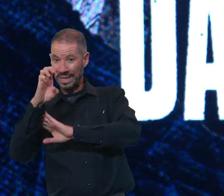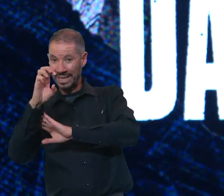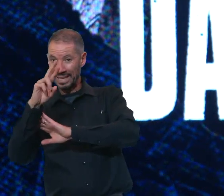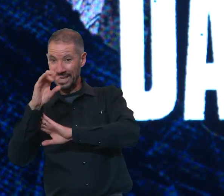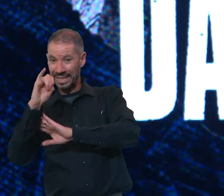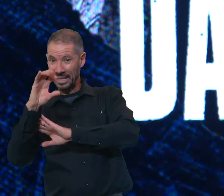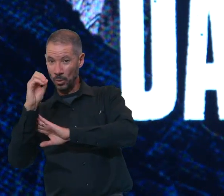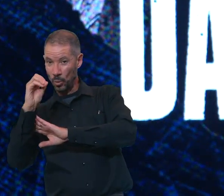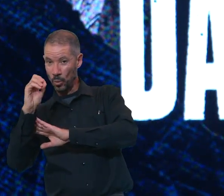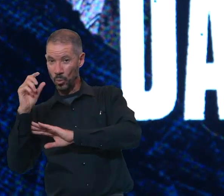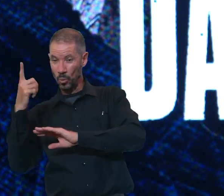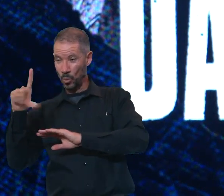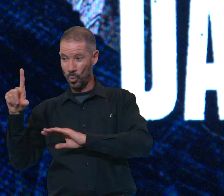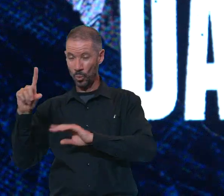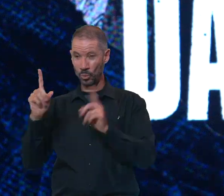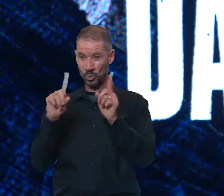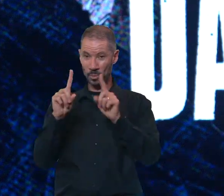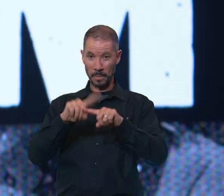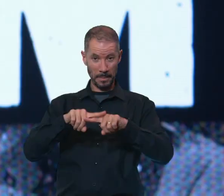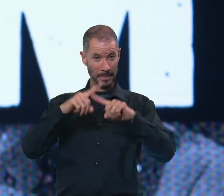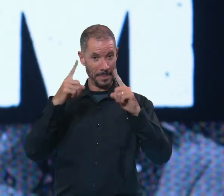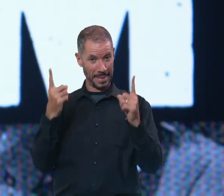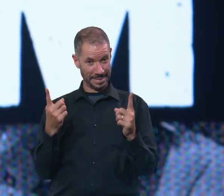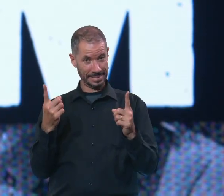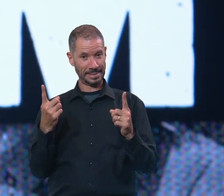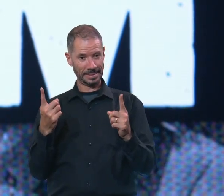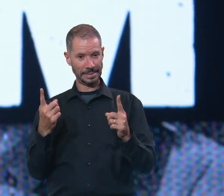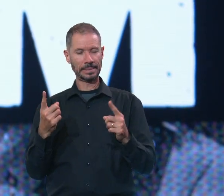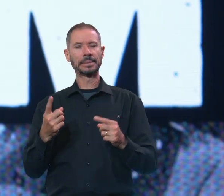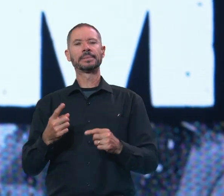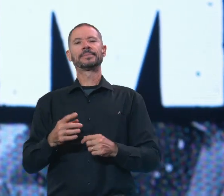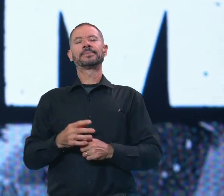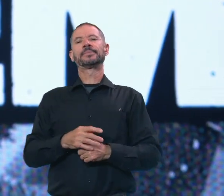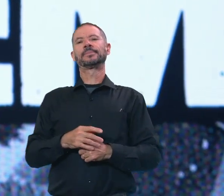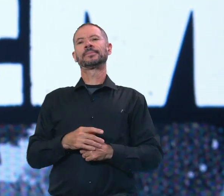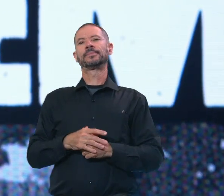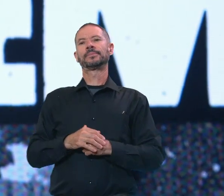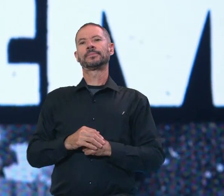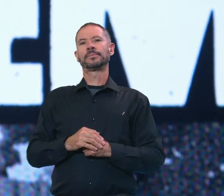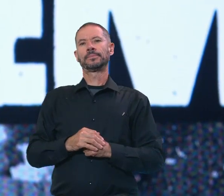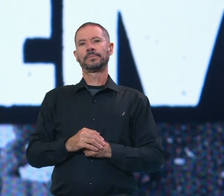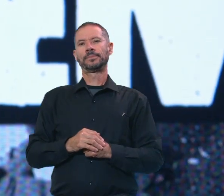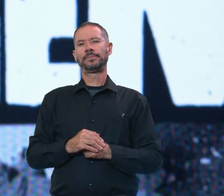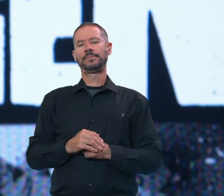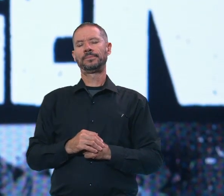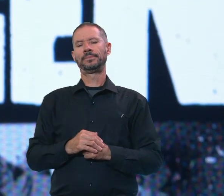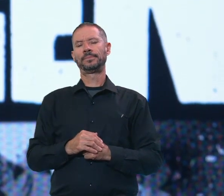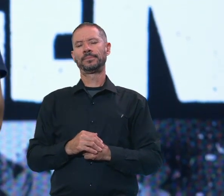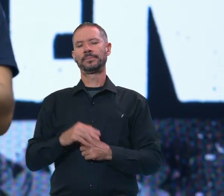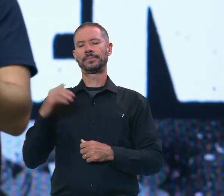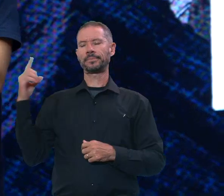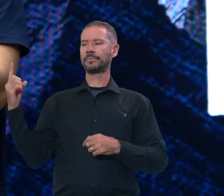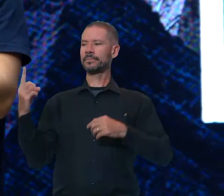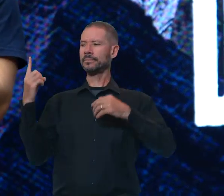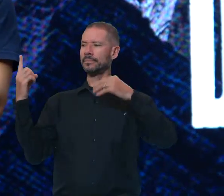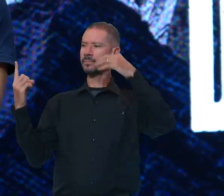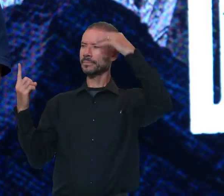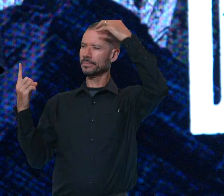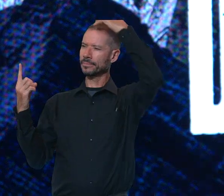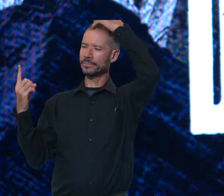Os outros não. Mas a grande questão, gente, que Davi havia